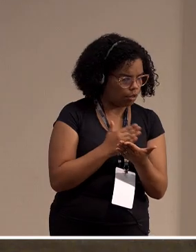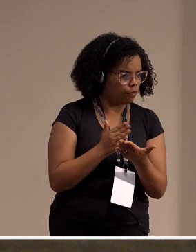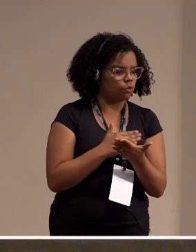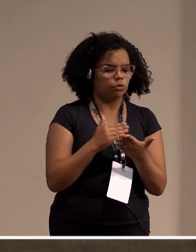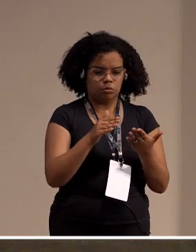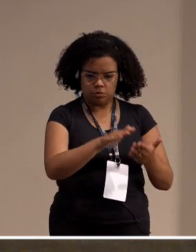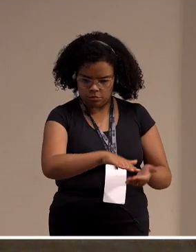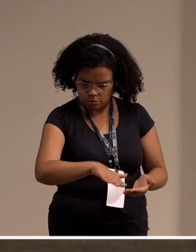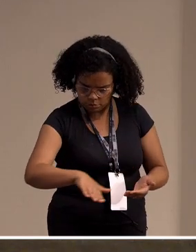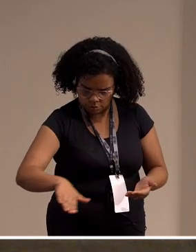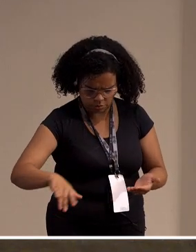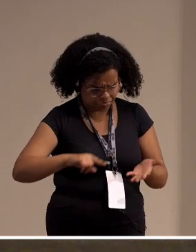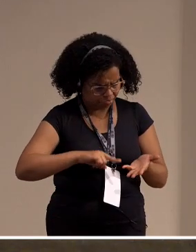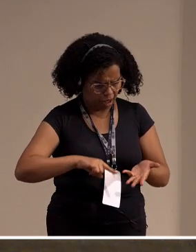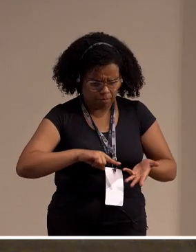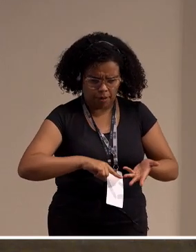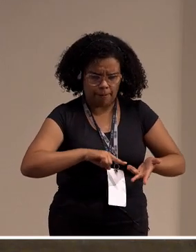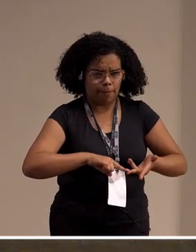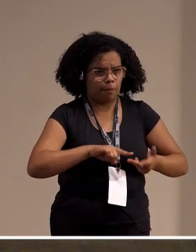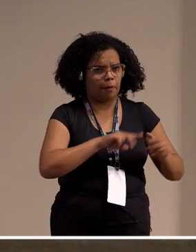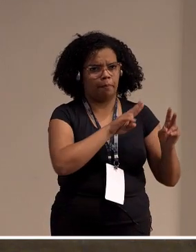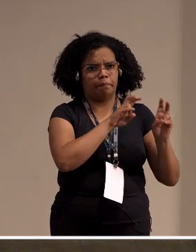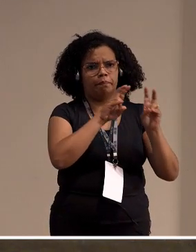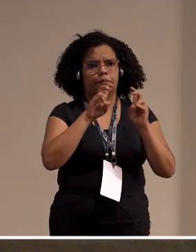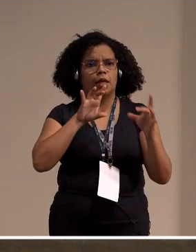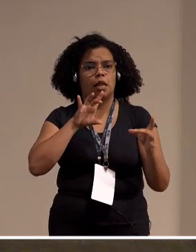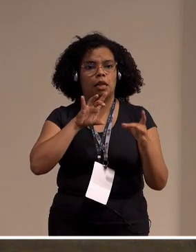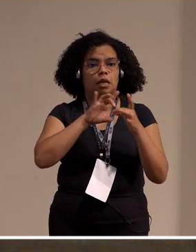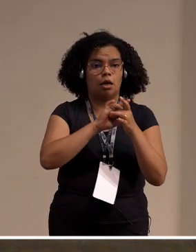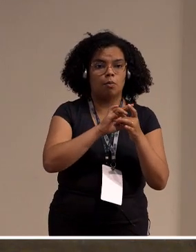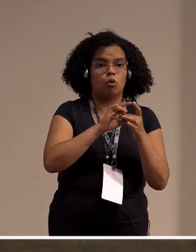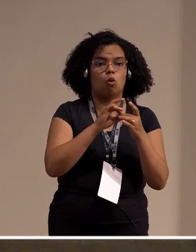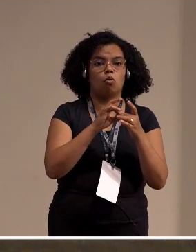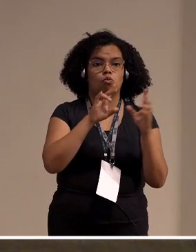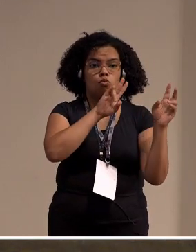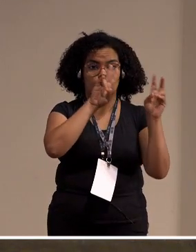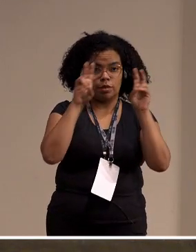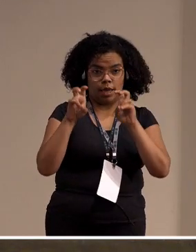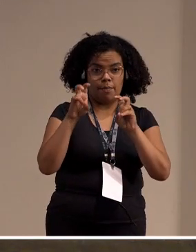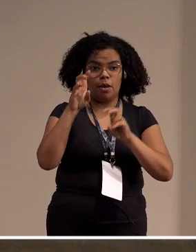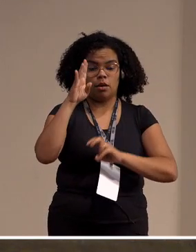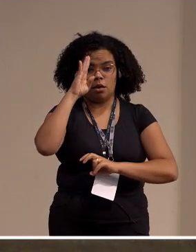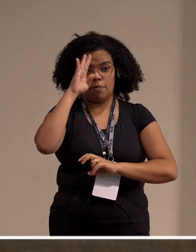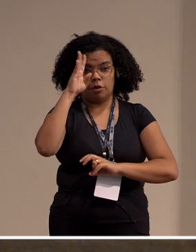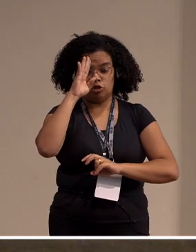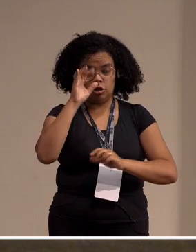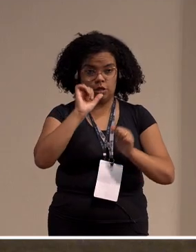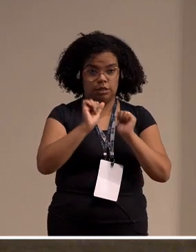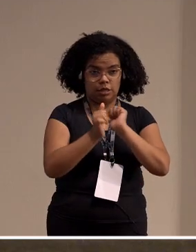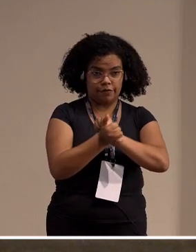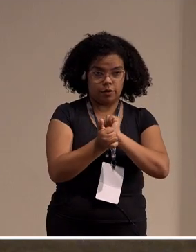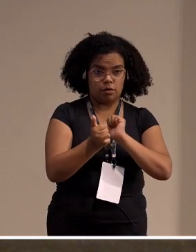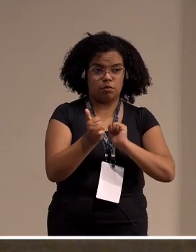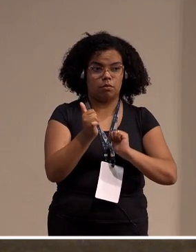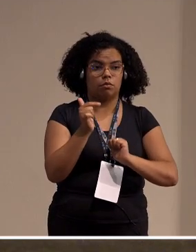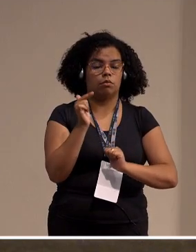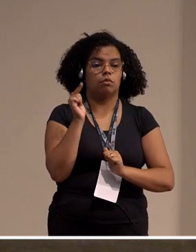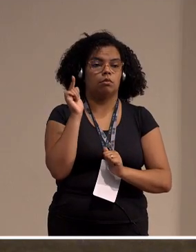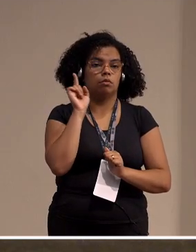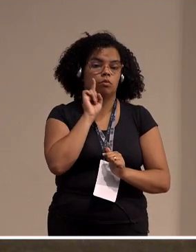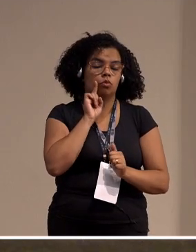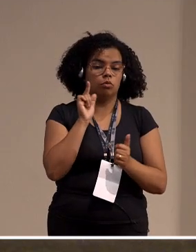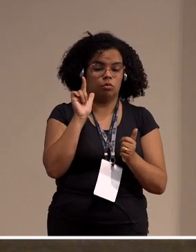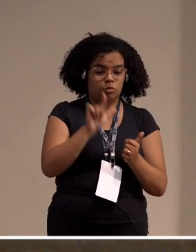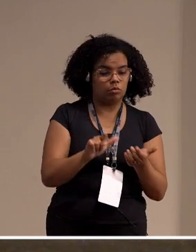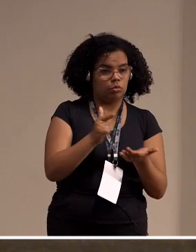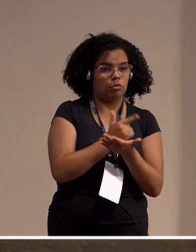livros para criança, e linkando com o tema do nosso papo, que é reimaginando a escravidão na literatura americana, como